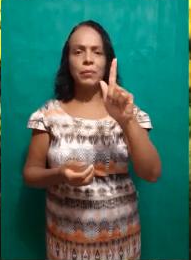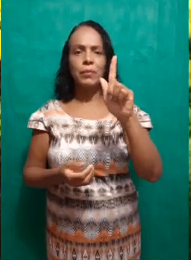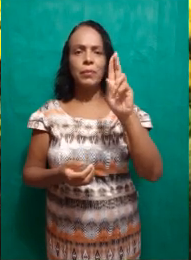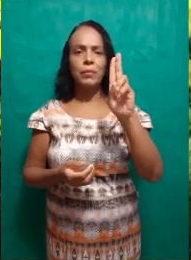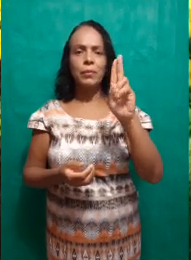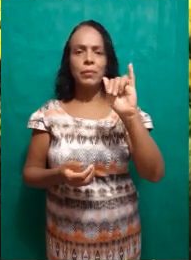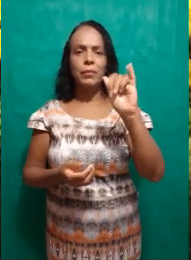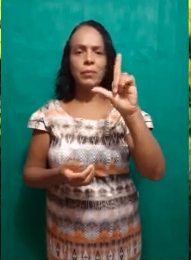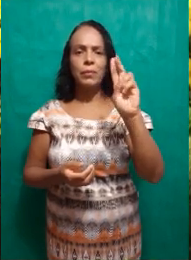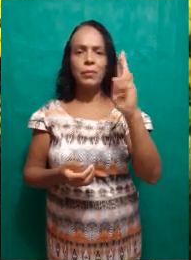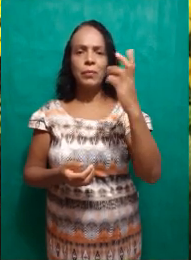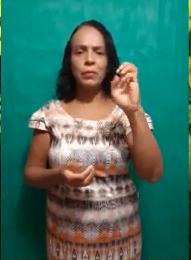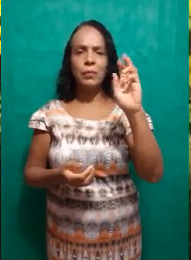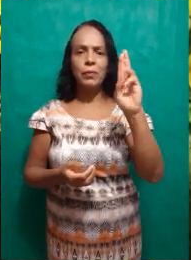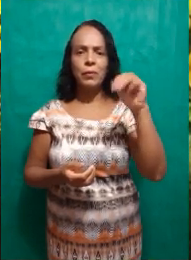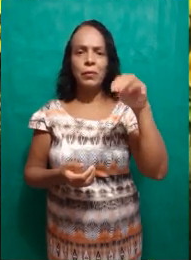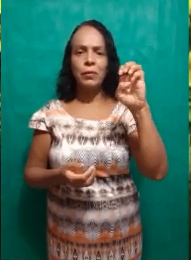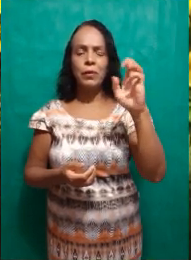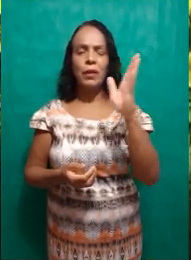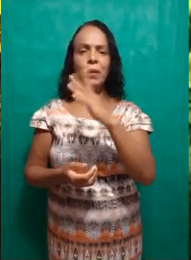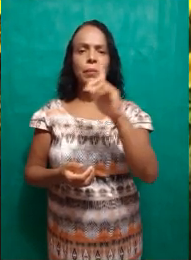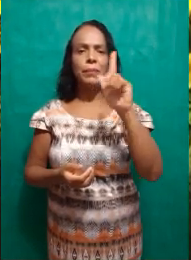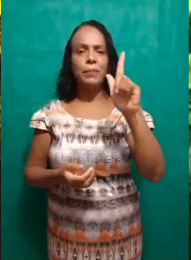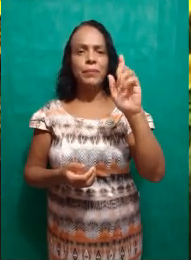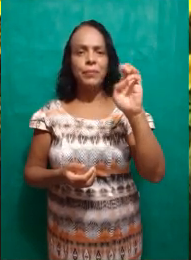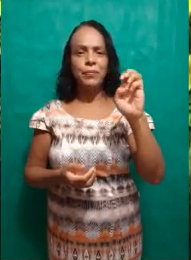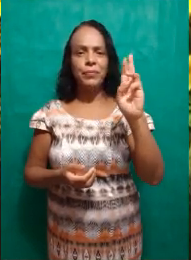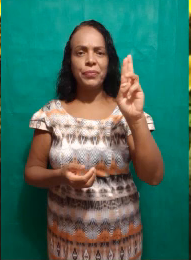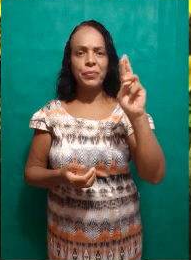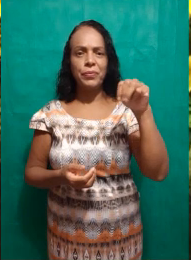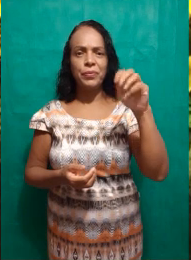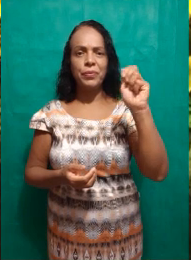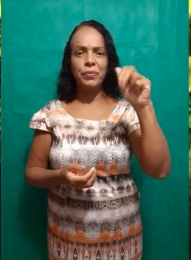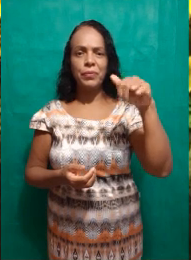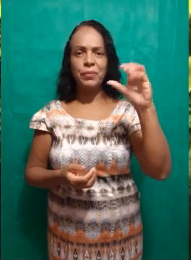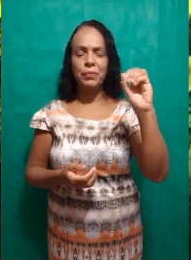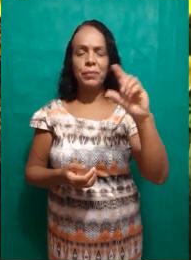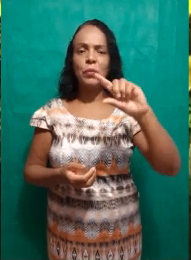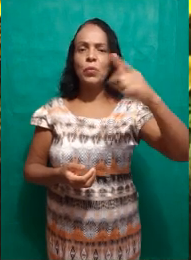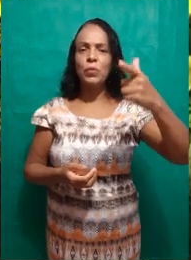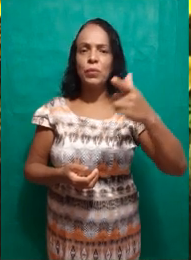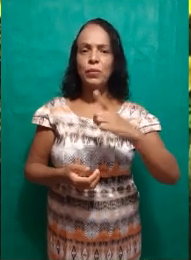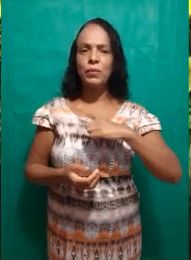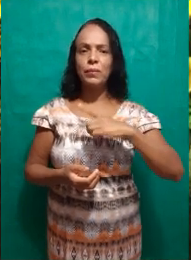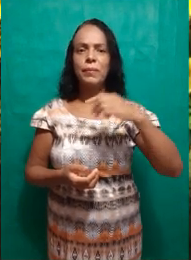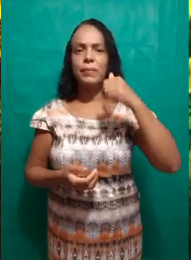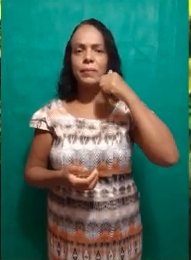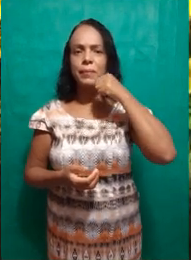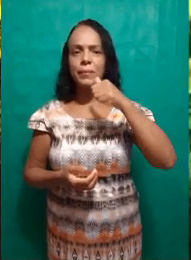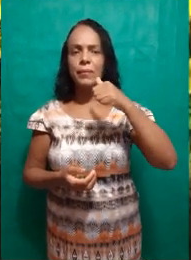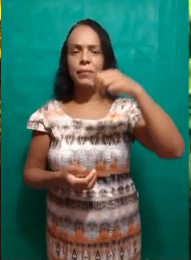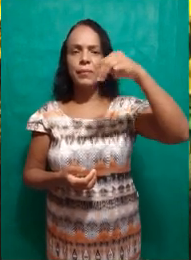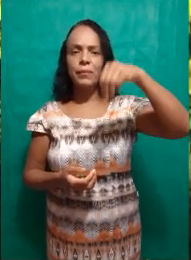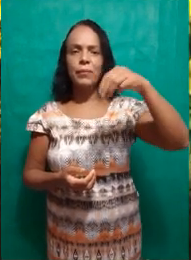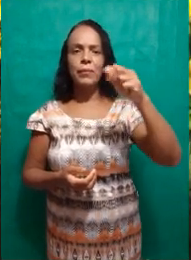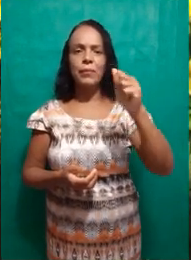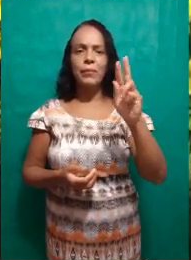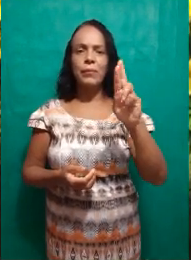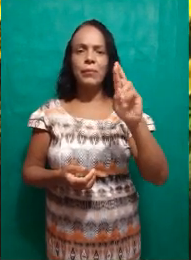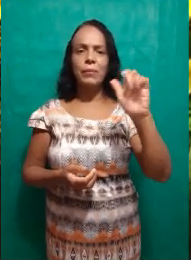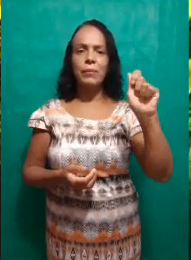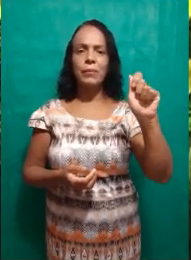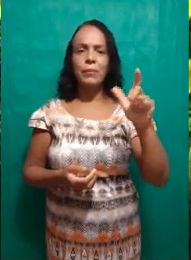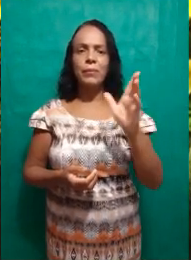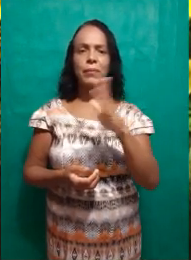outros seguidores também recebessem o que vem acontecendo desde aquela